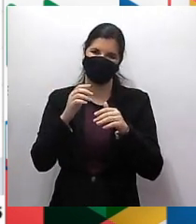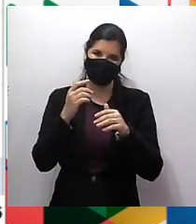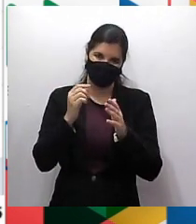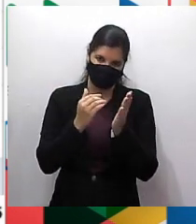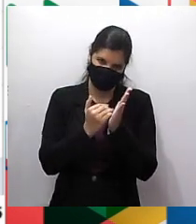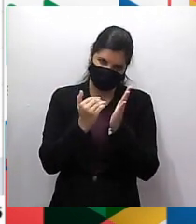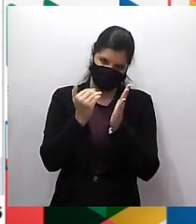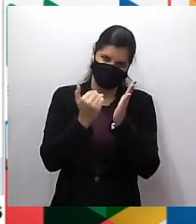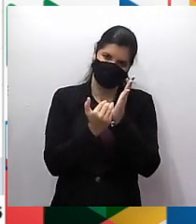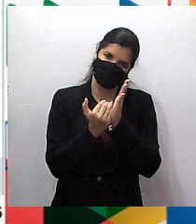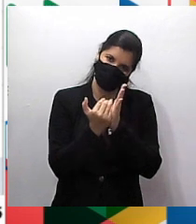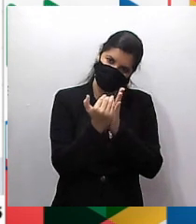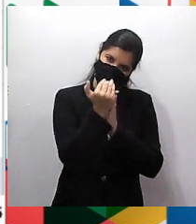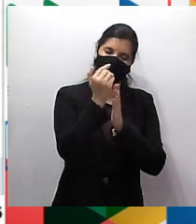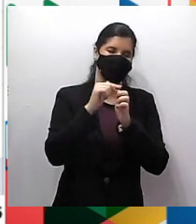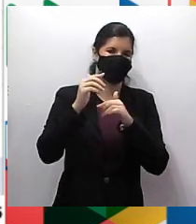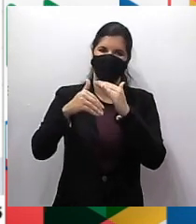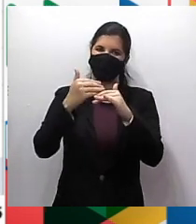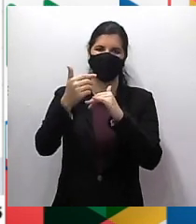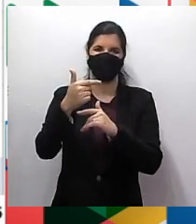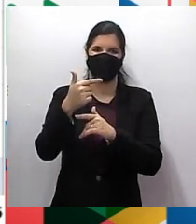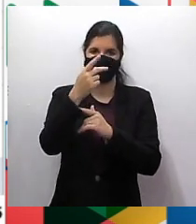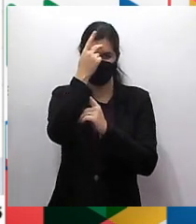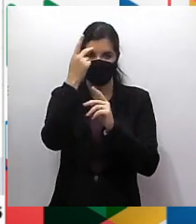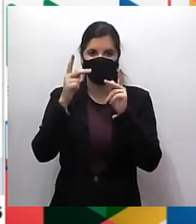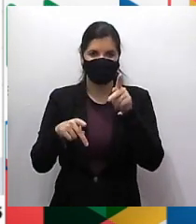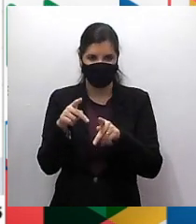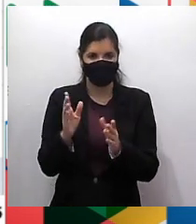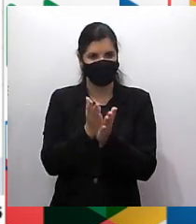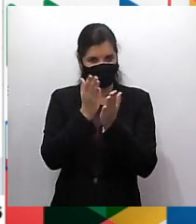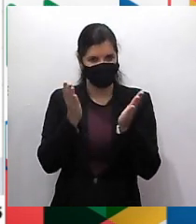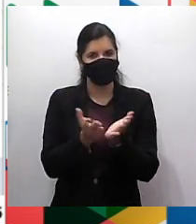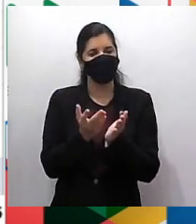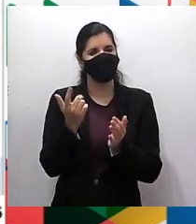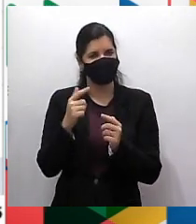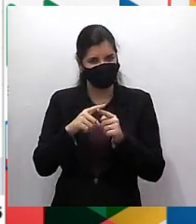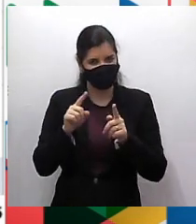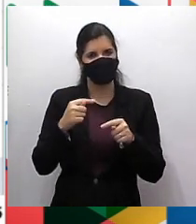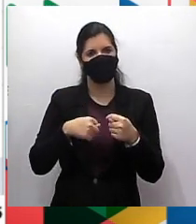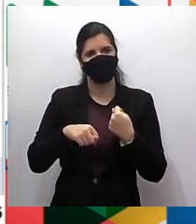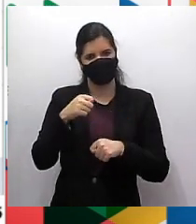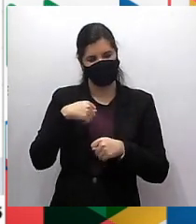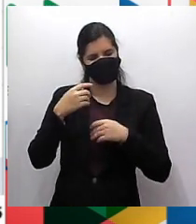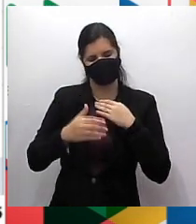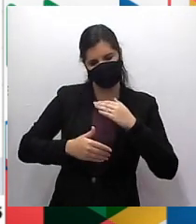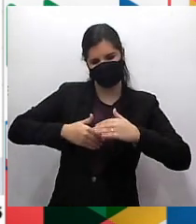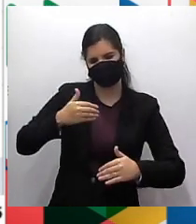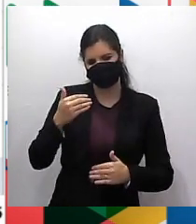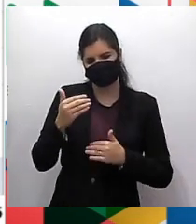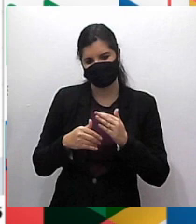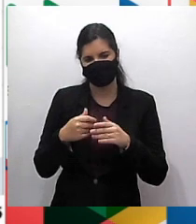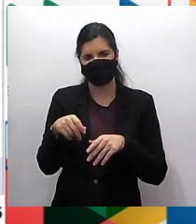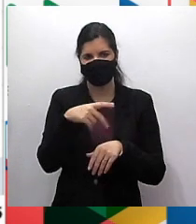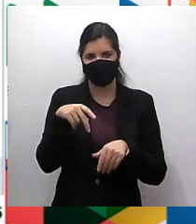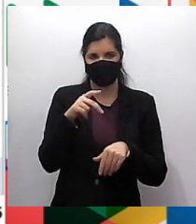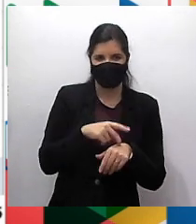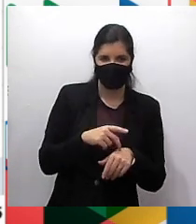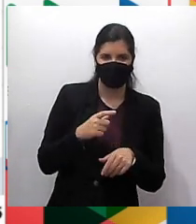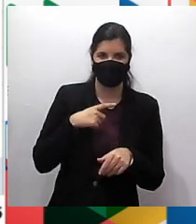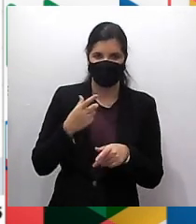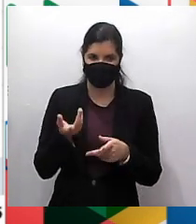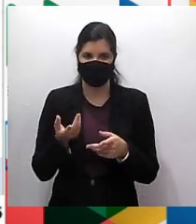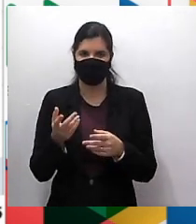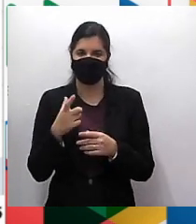povo é pobre, em geral. Mas o país cresce economicamente. E é interessante porque é um país que ainda defende uma